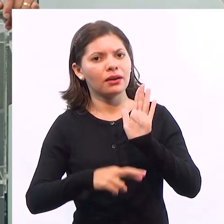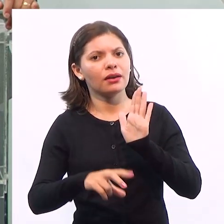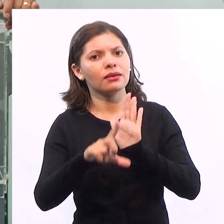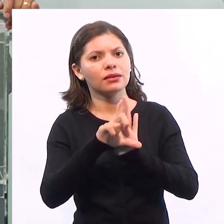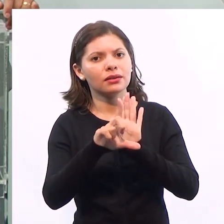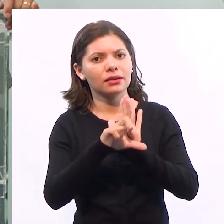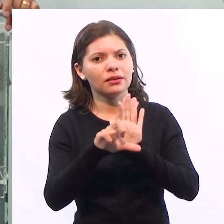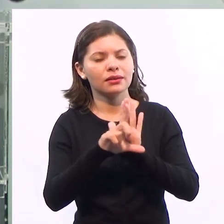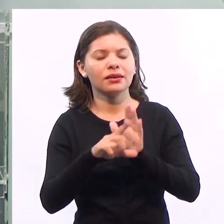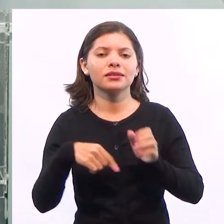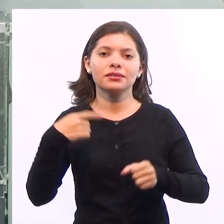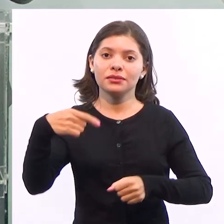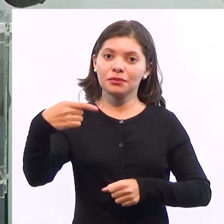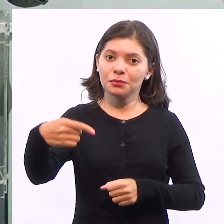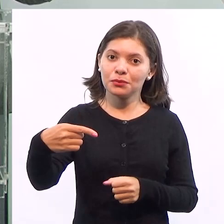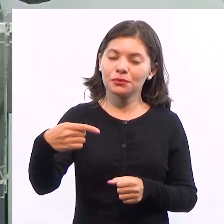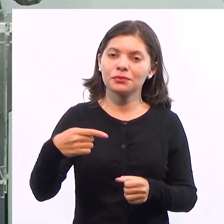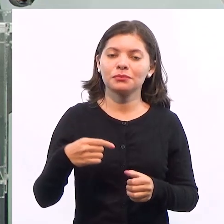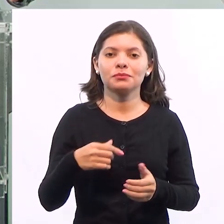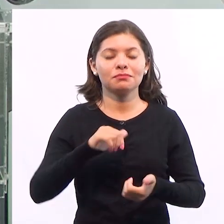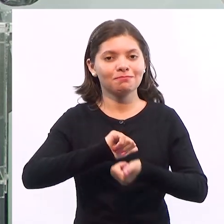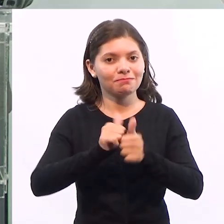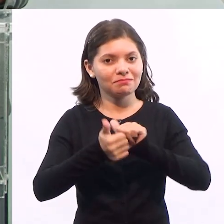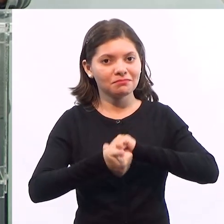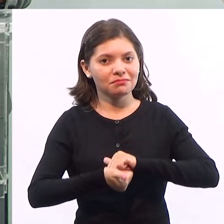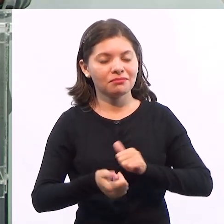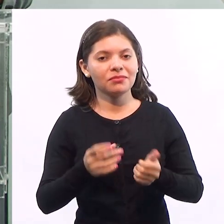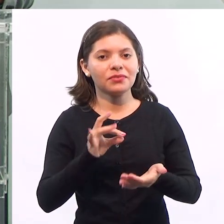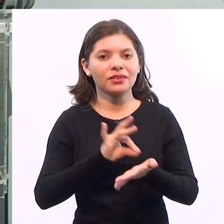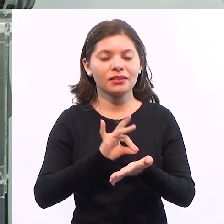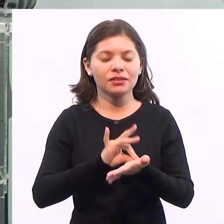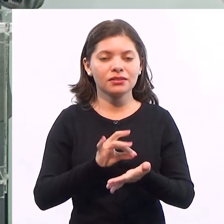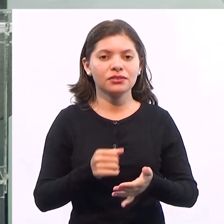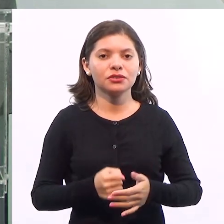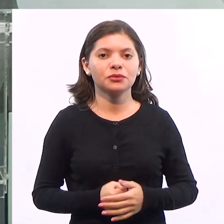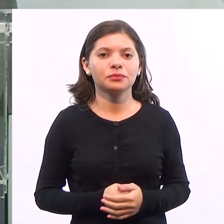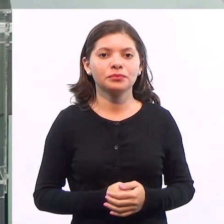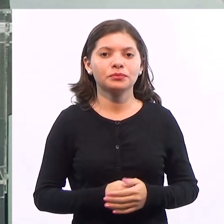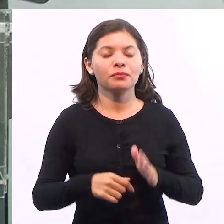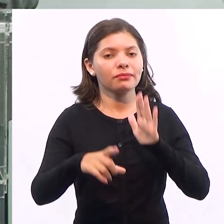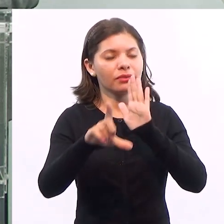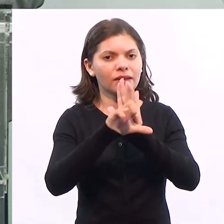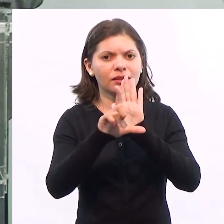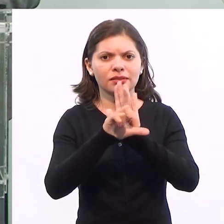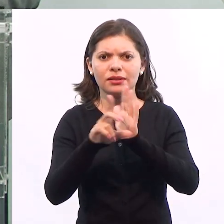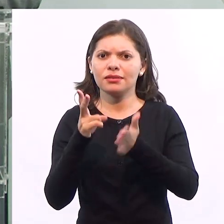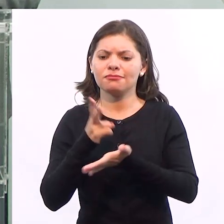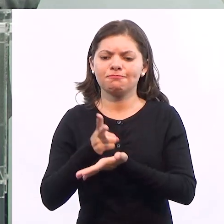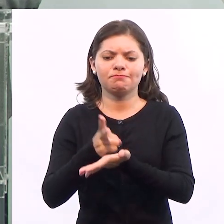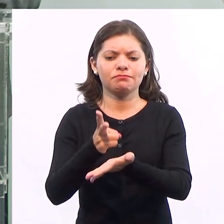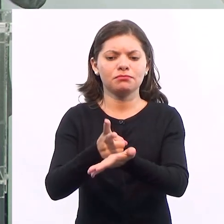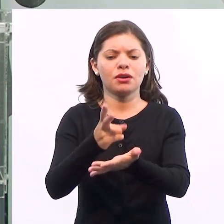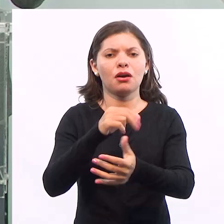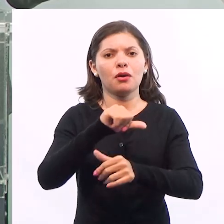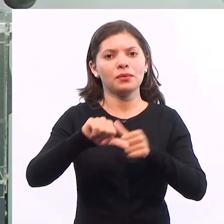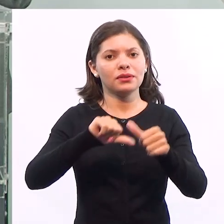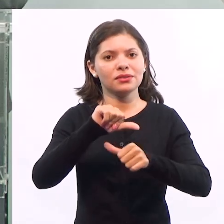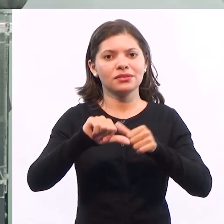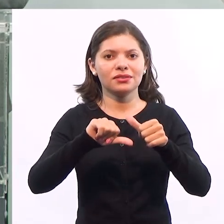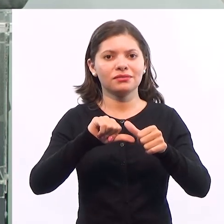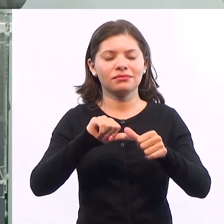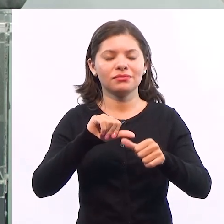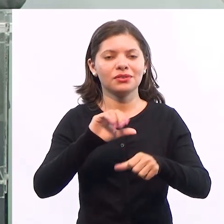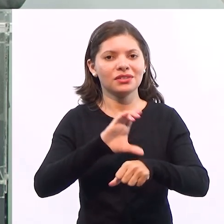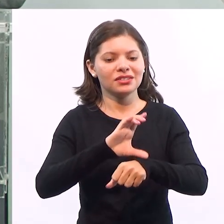ela vai para um novo trâmite para poder se adaptar à realidade. As leis, elas estão em constante mudança. Olha a nossa